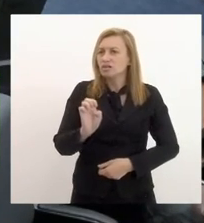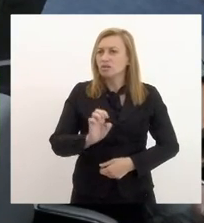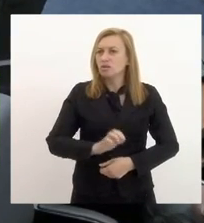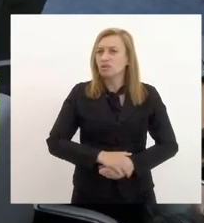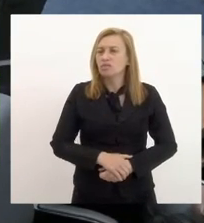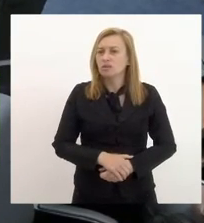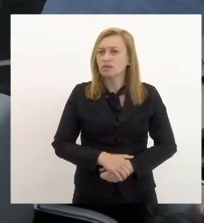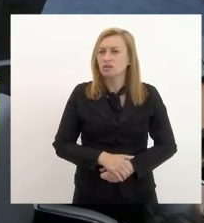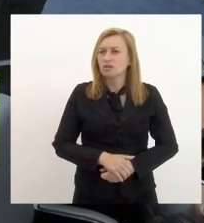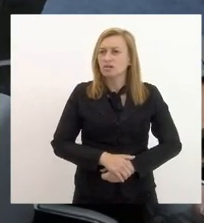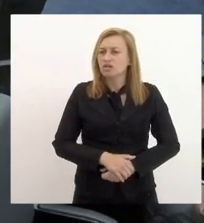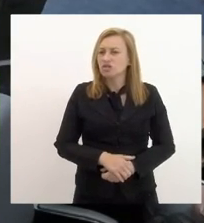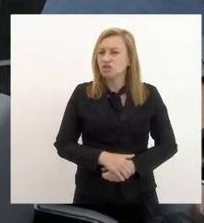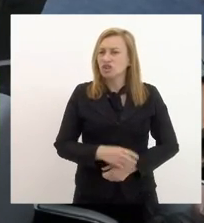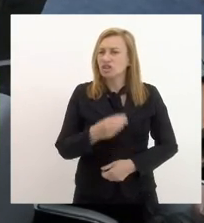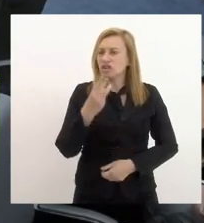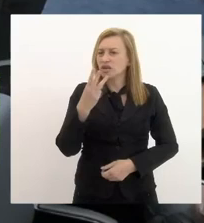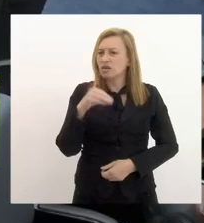minutos